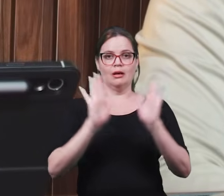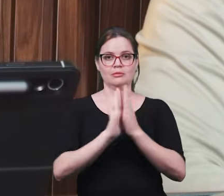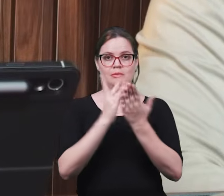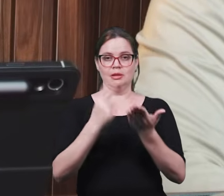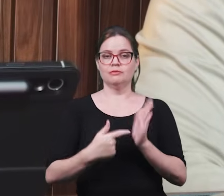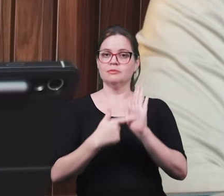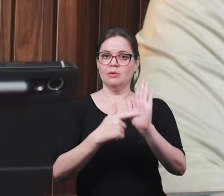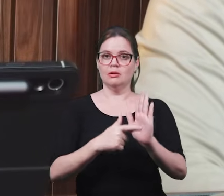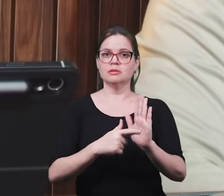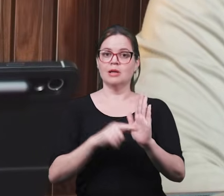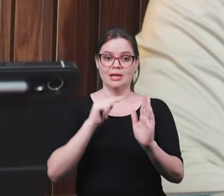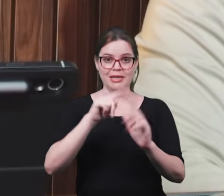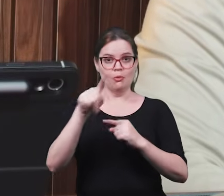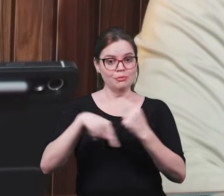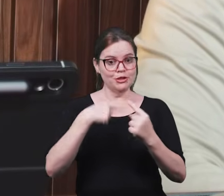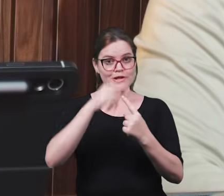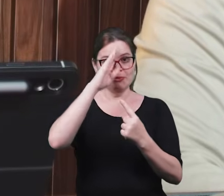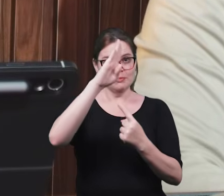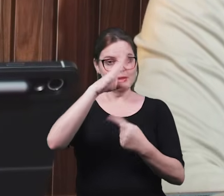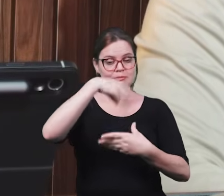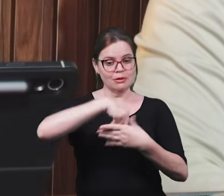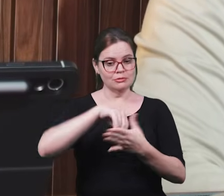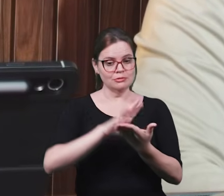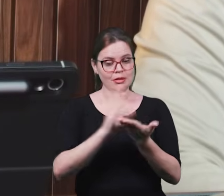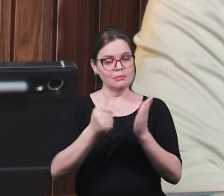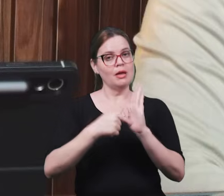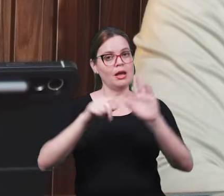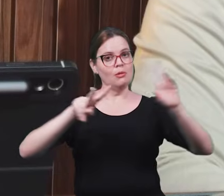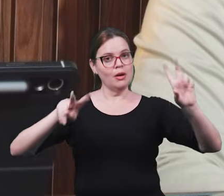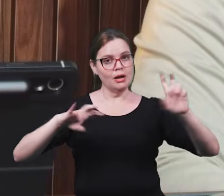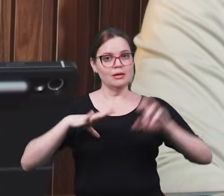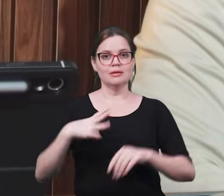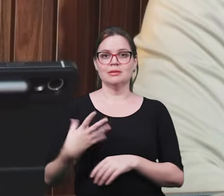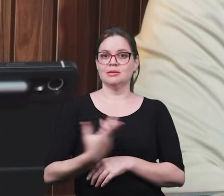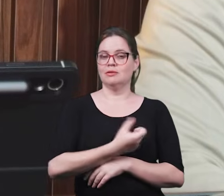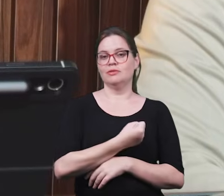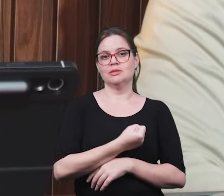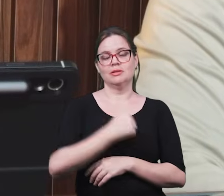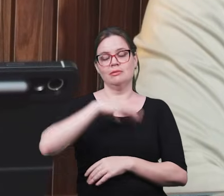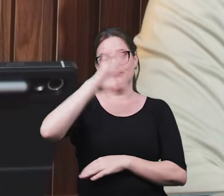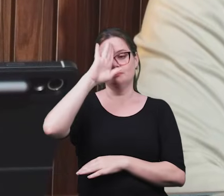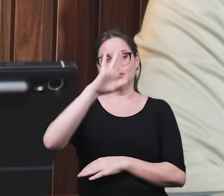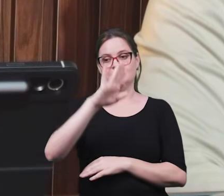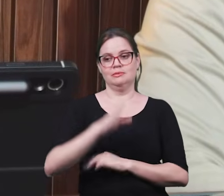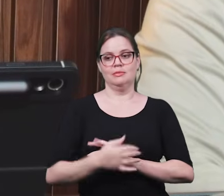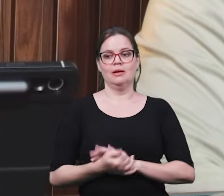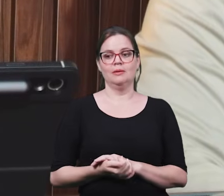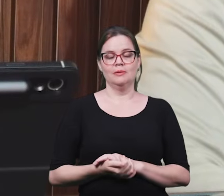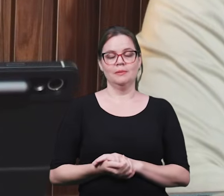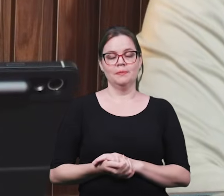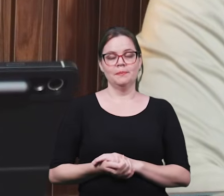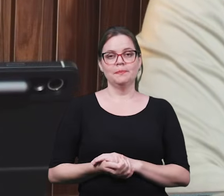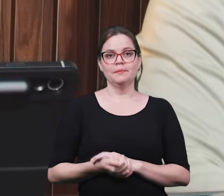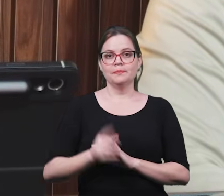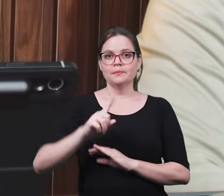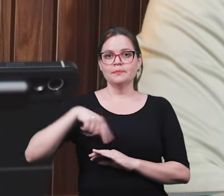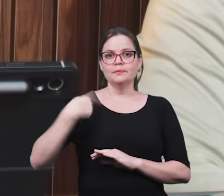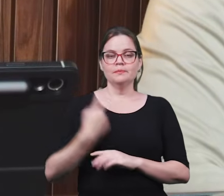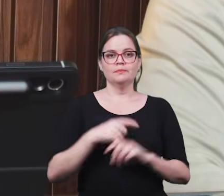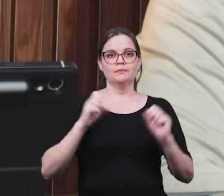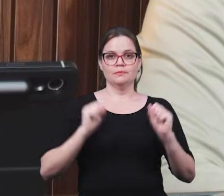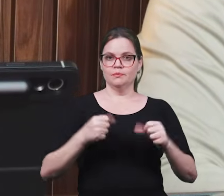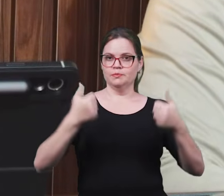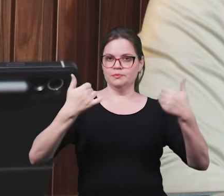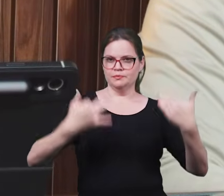é o objetivo da palavra. É um assunto que é tido como um assunto principal na palavra de Deus. Nós podemos dizer